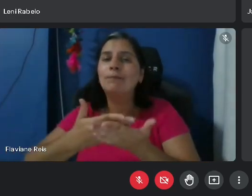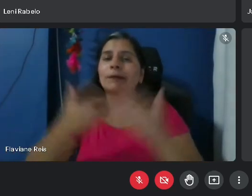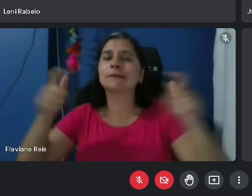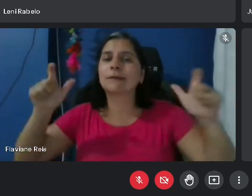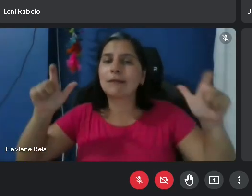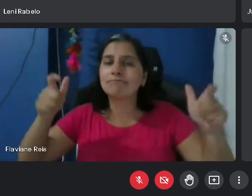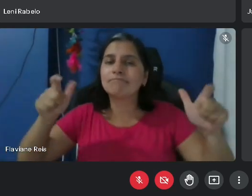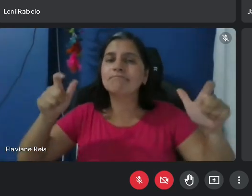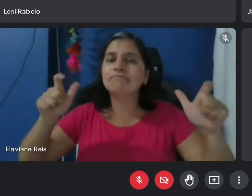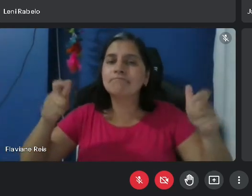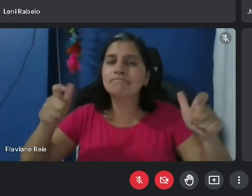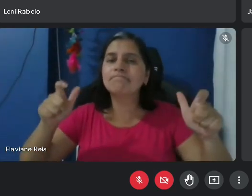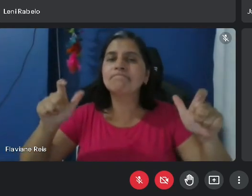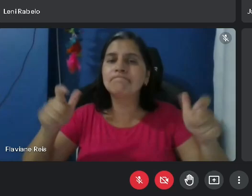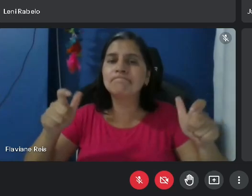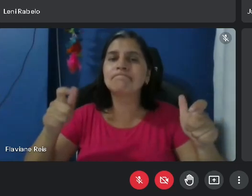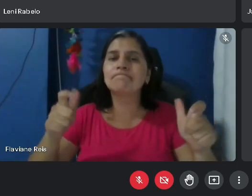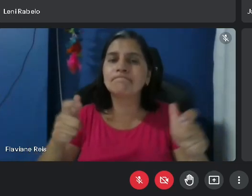nos movimentos.